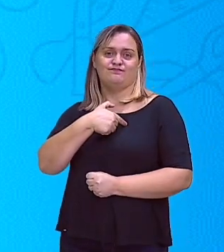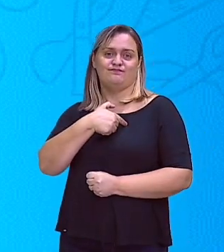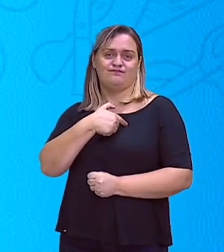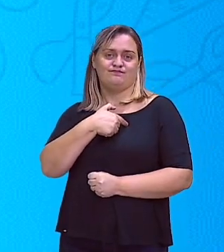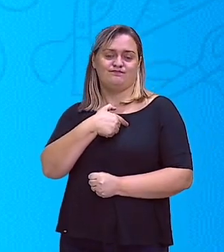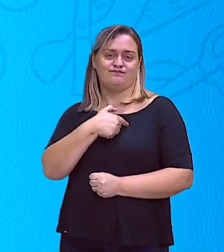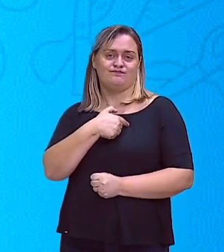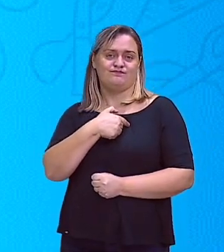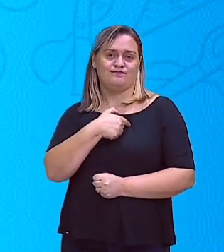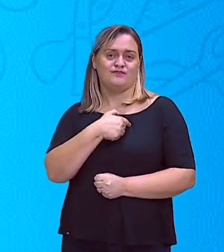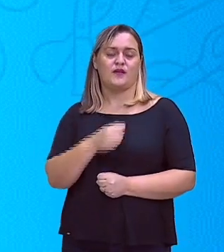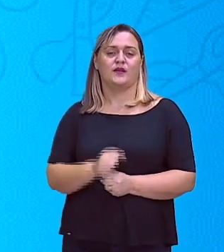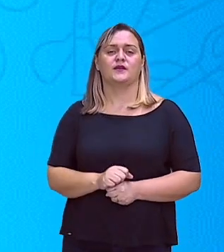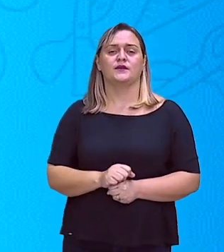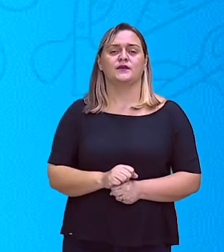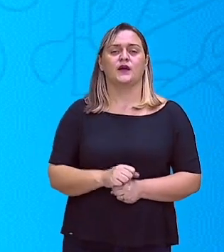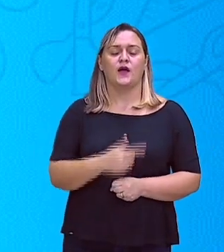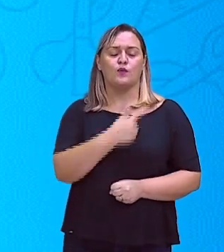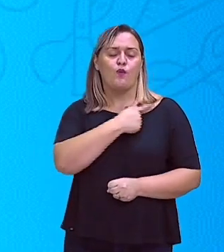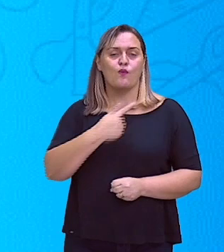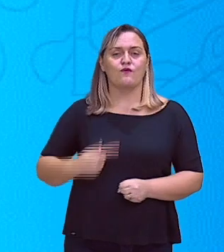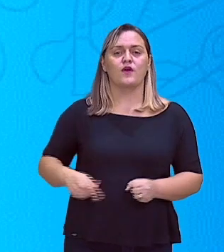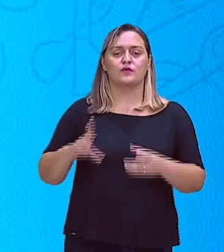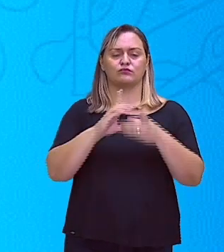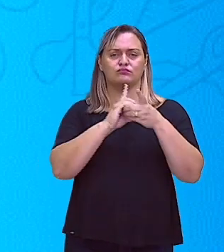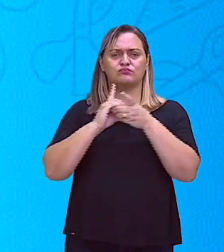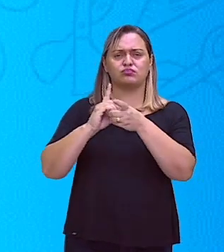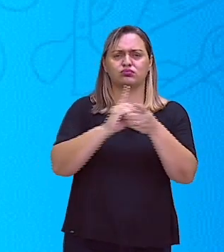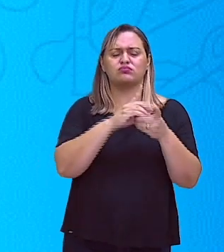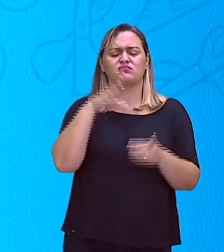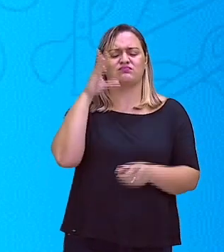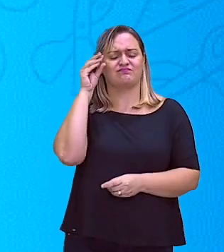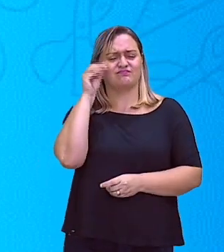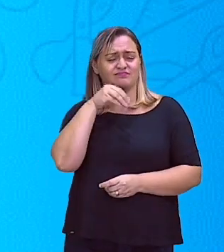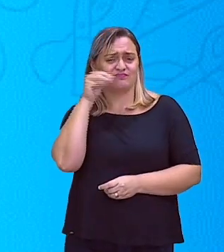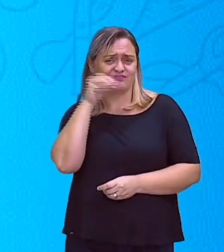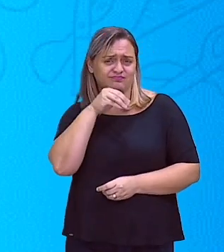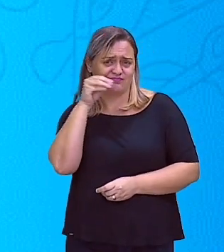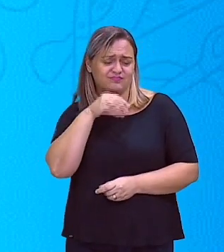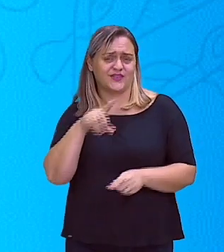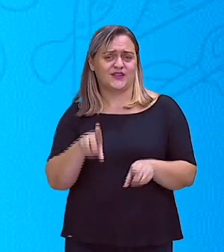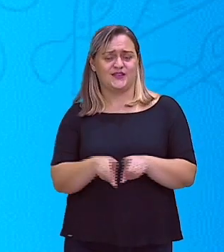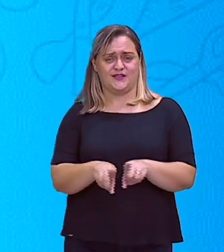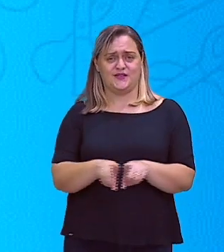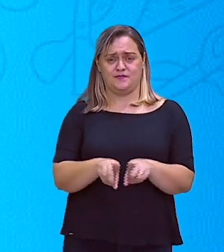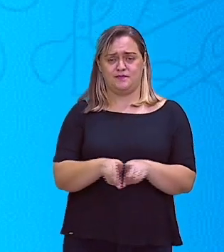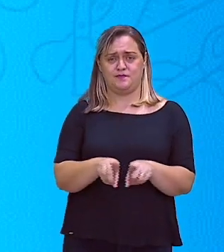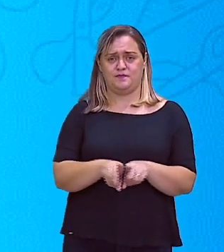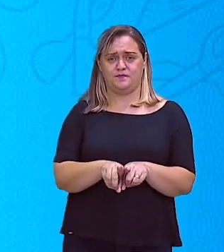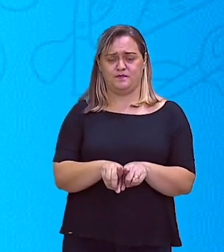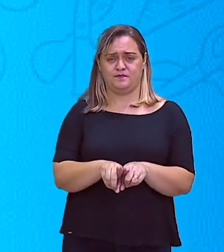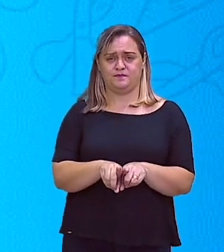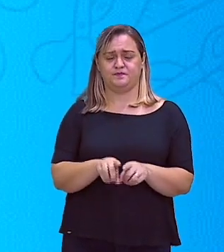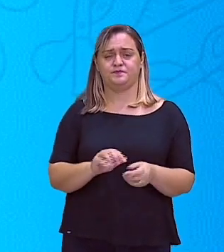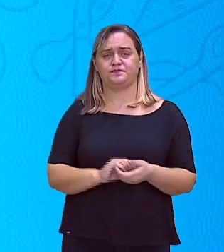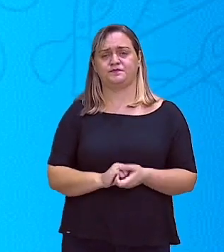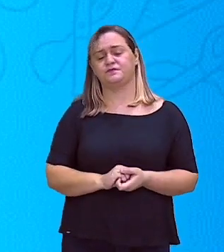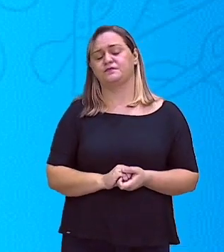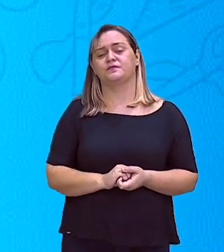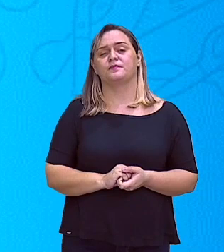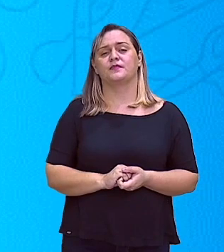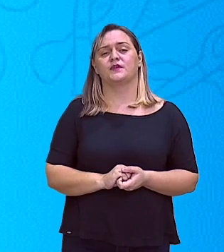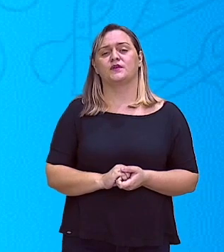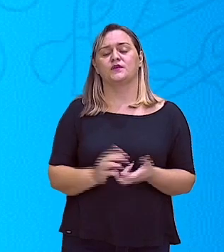perde né o apoio da Elite e também dá certo a parte da elite e deu uma certa parte dos militares e o